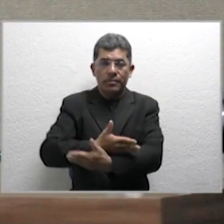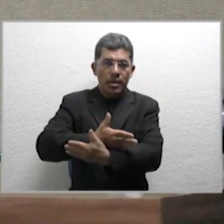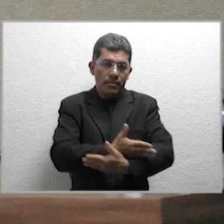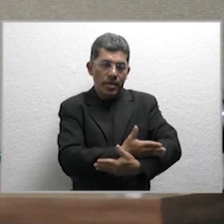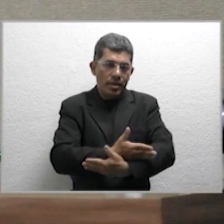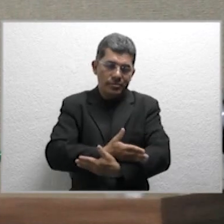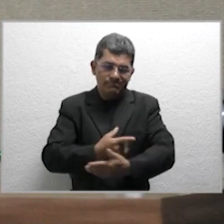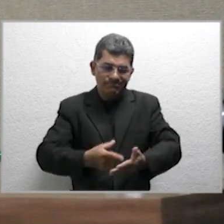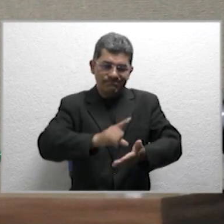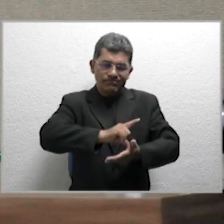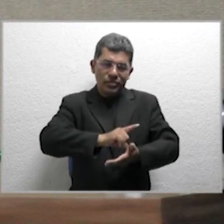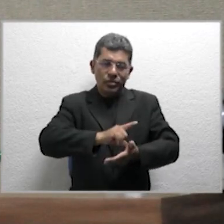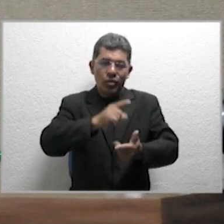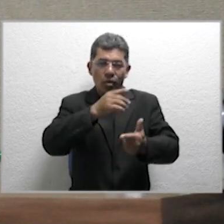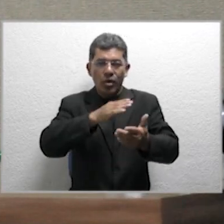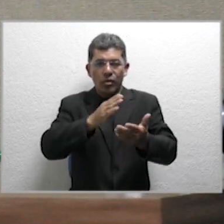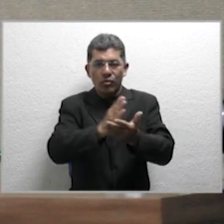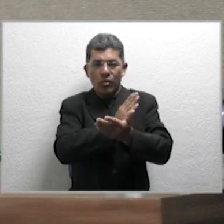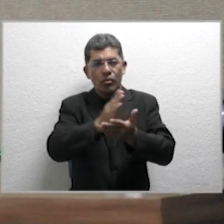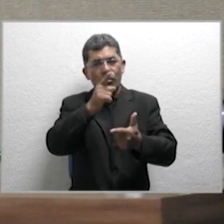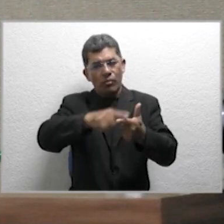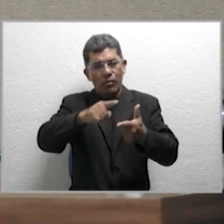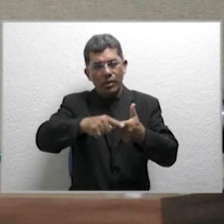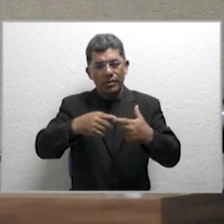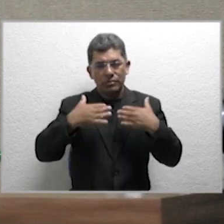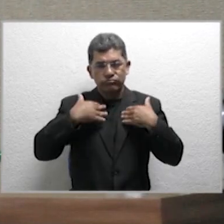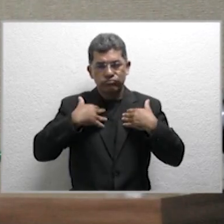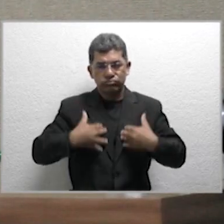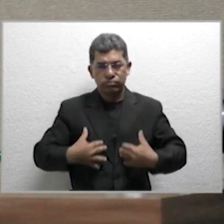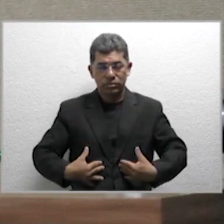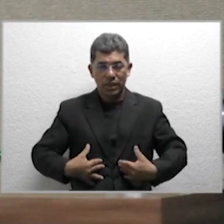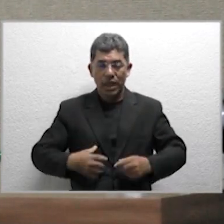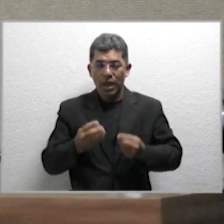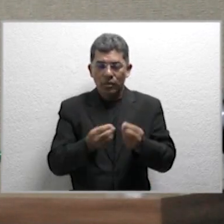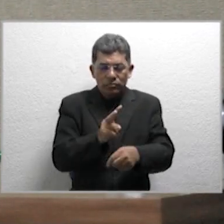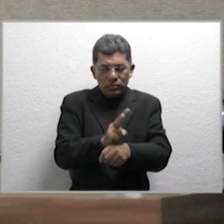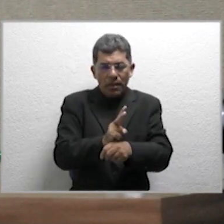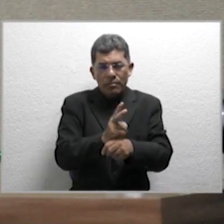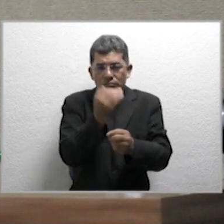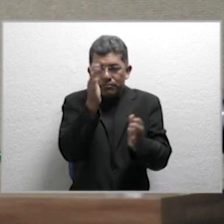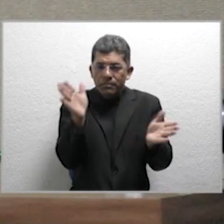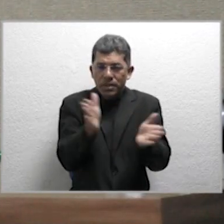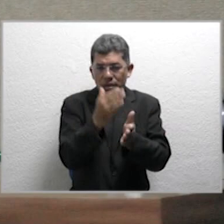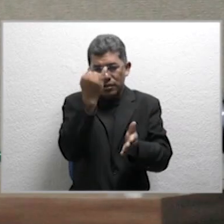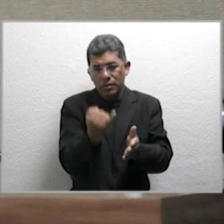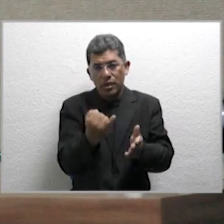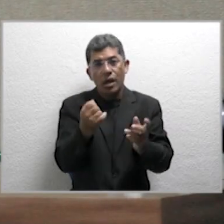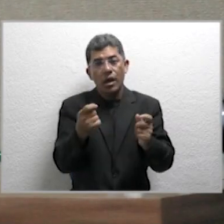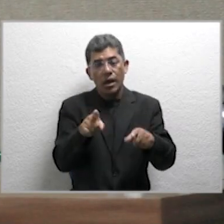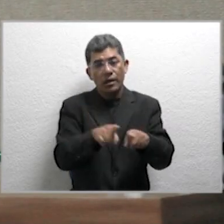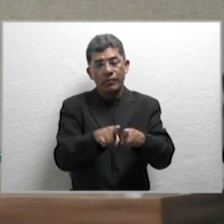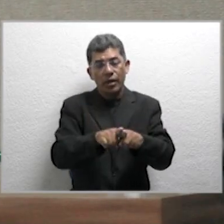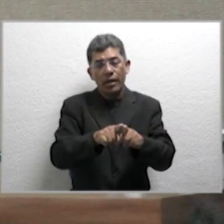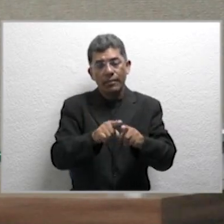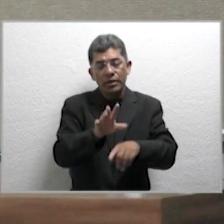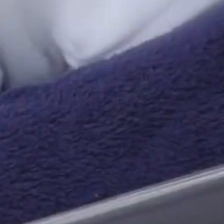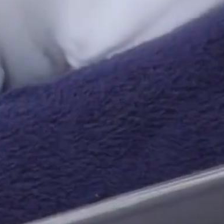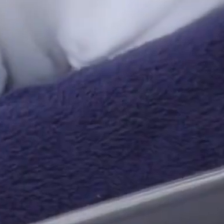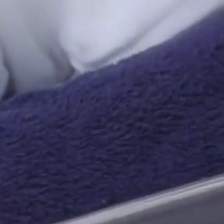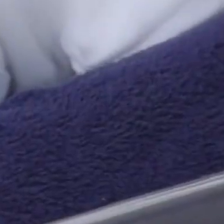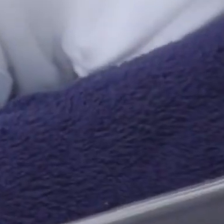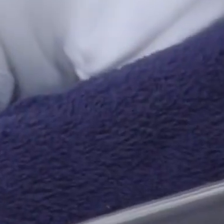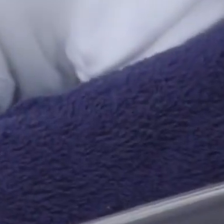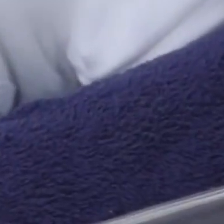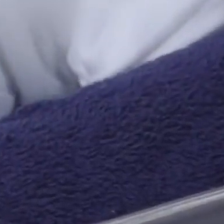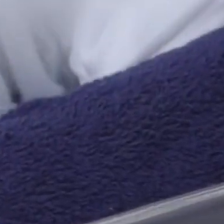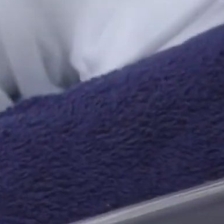nasceu de forma prematura. E tudo isso tem um cunho muito especial e verdadeiro no desenvolvimento dessa criança. Para